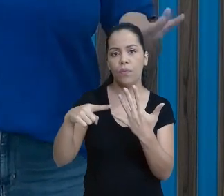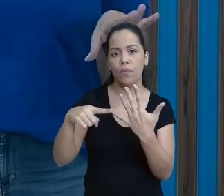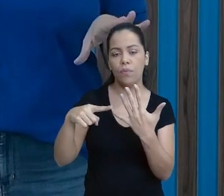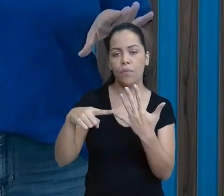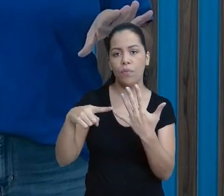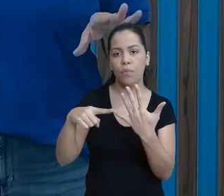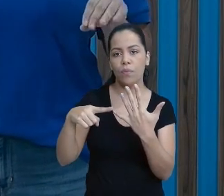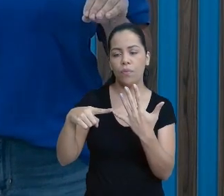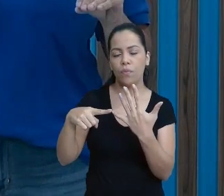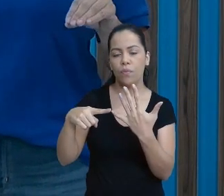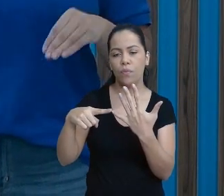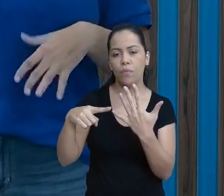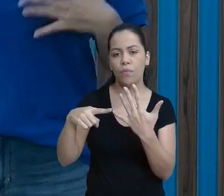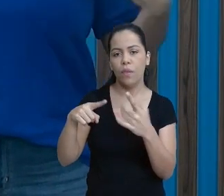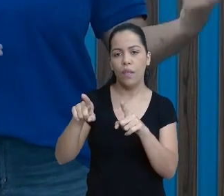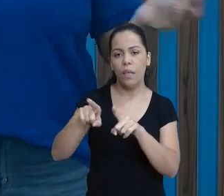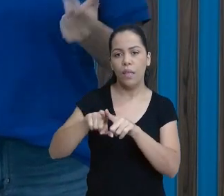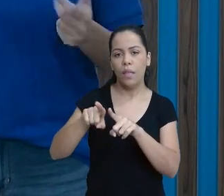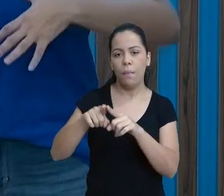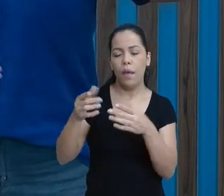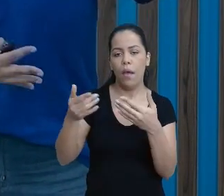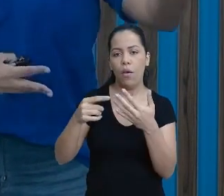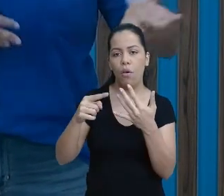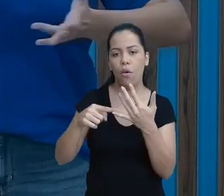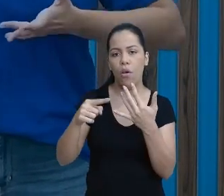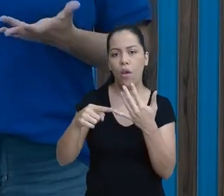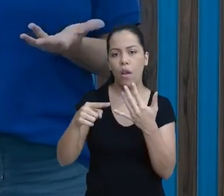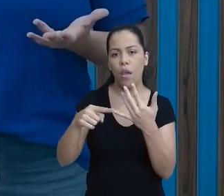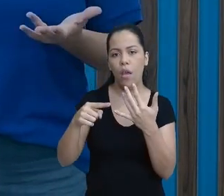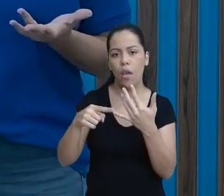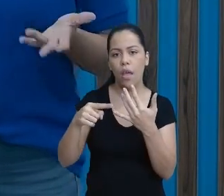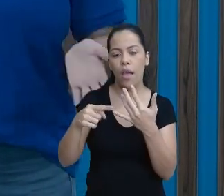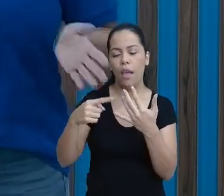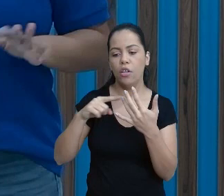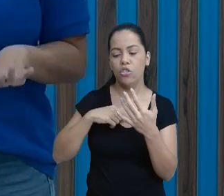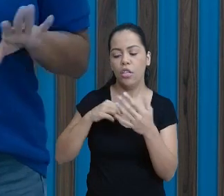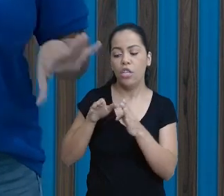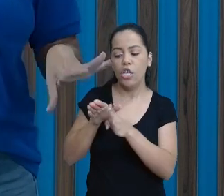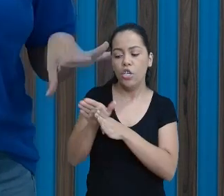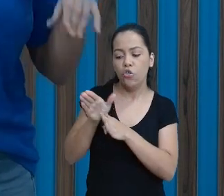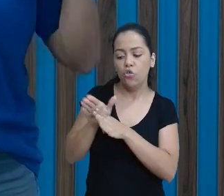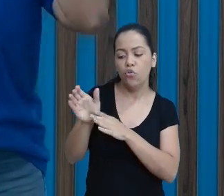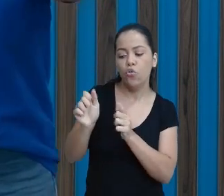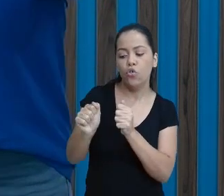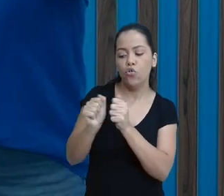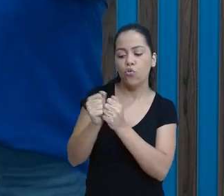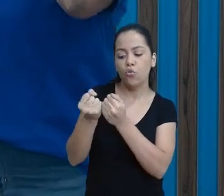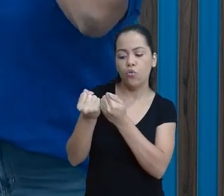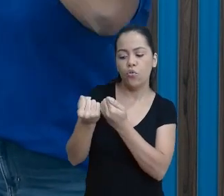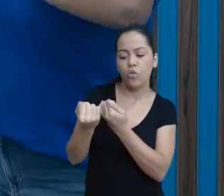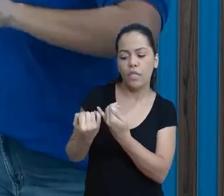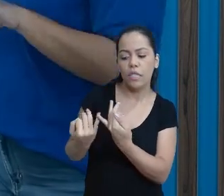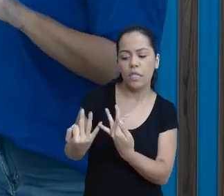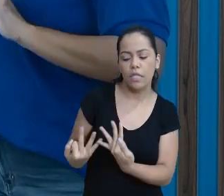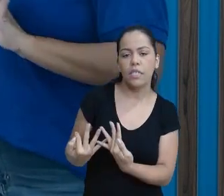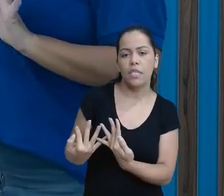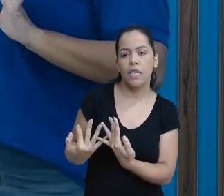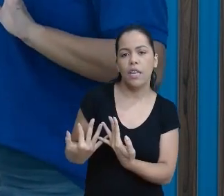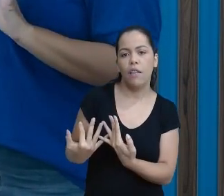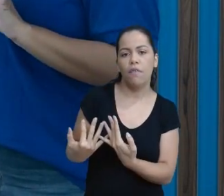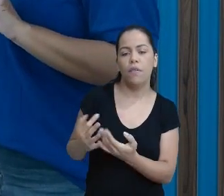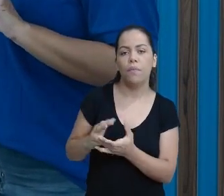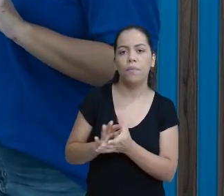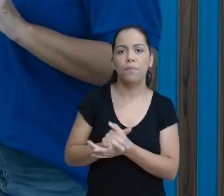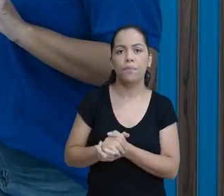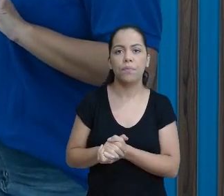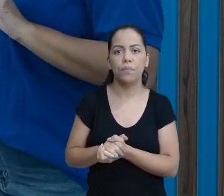e descritiva, que é quando a gente vai instruir e descrever. E aí, na verdade, eu trouxe 2